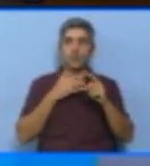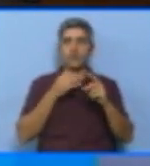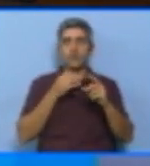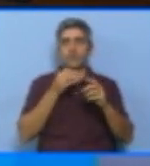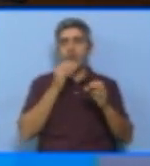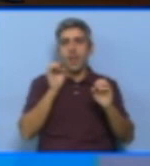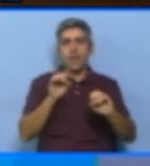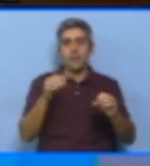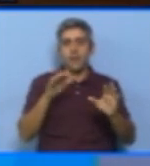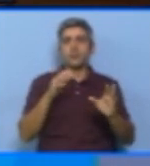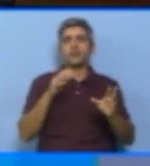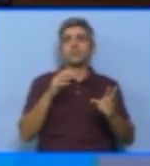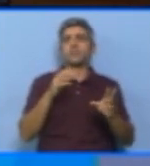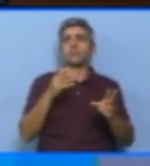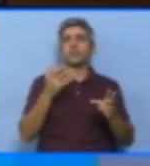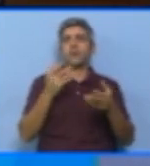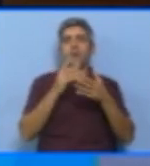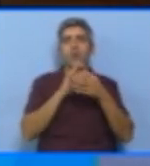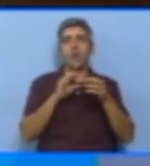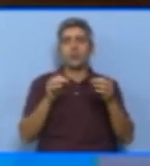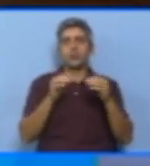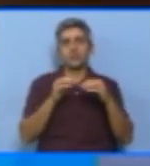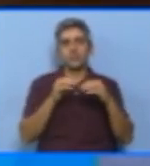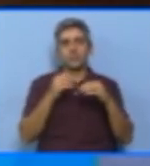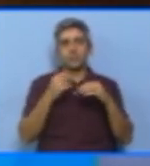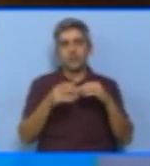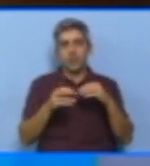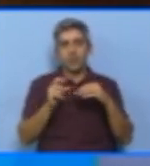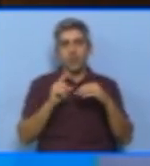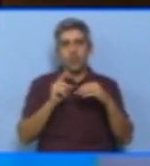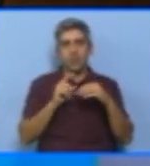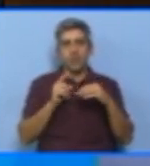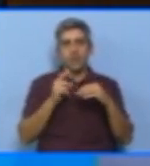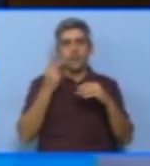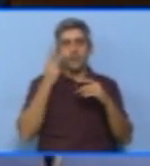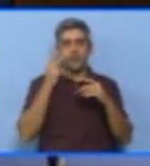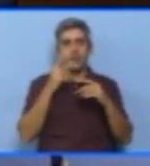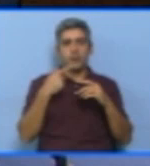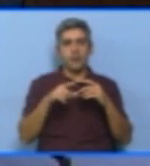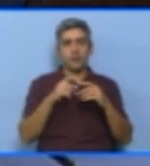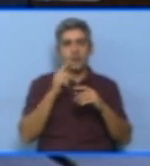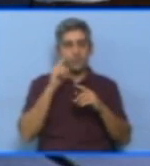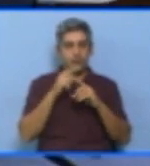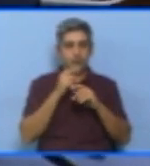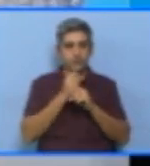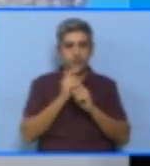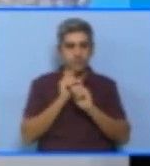referenciar ninguém, entre a coerência do que se vive quando se tem esta missão,